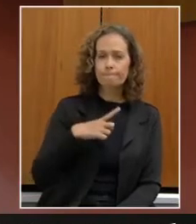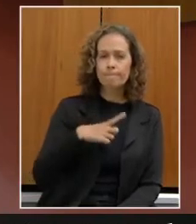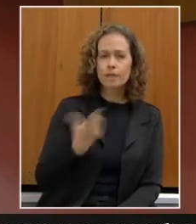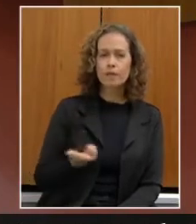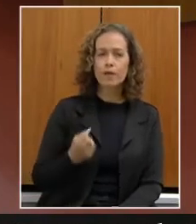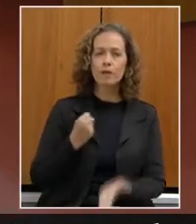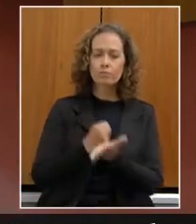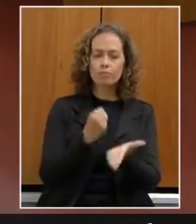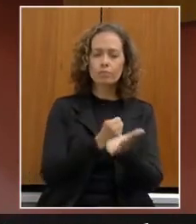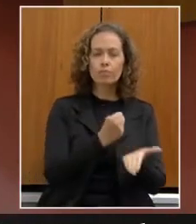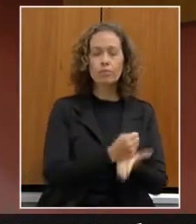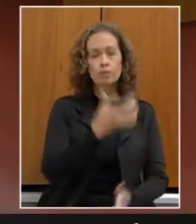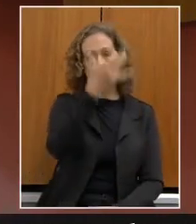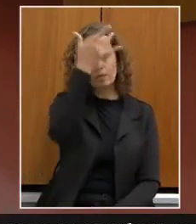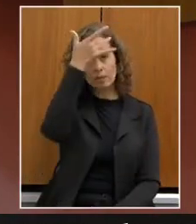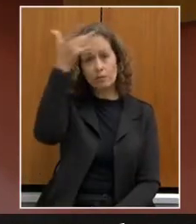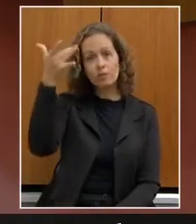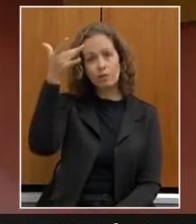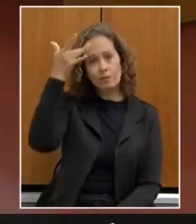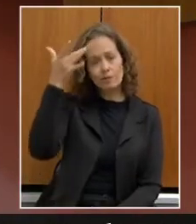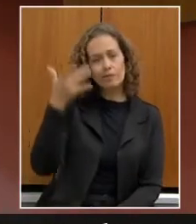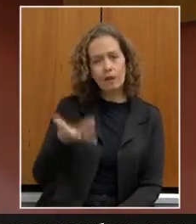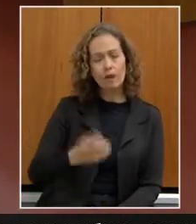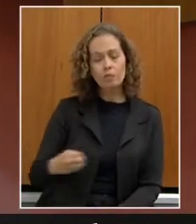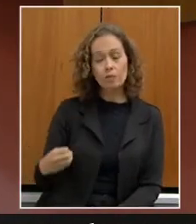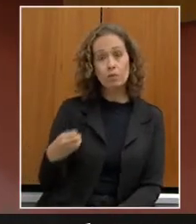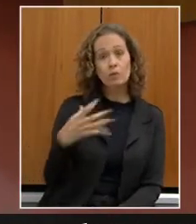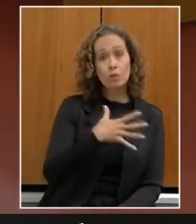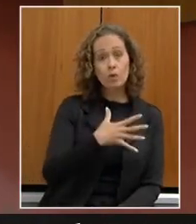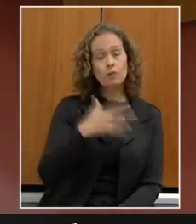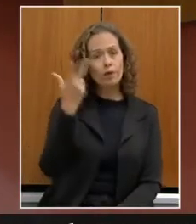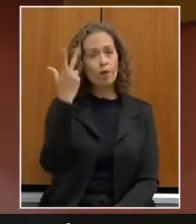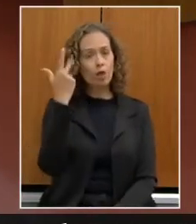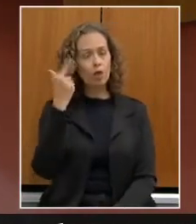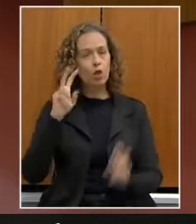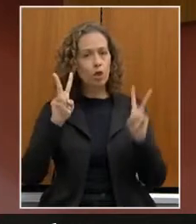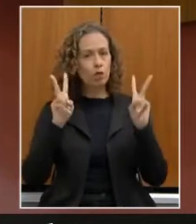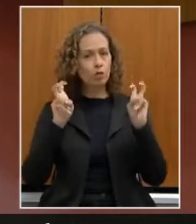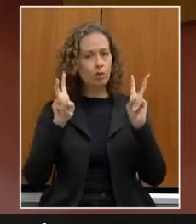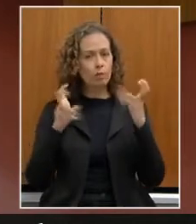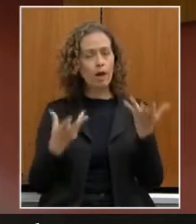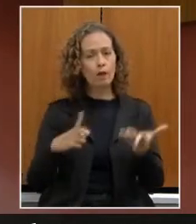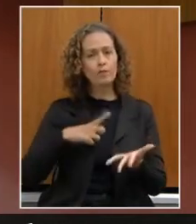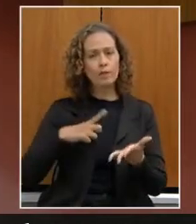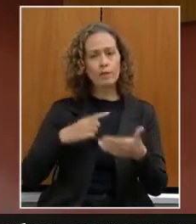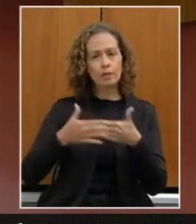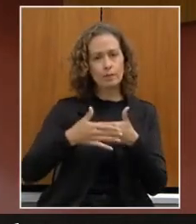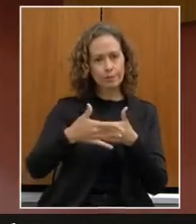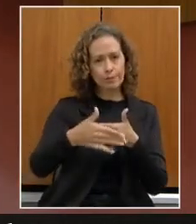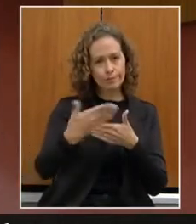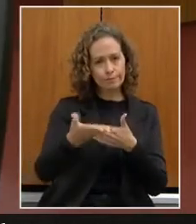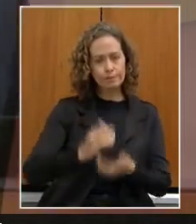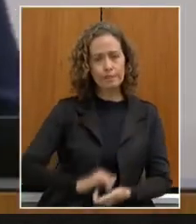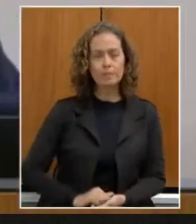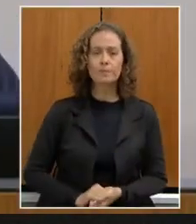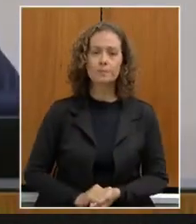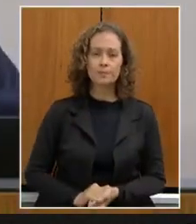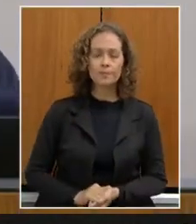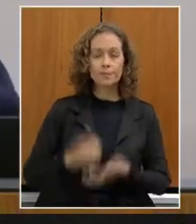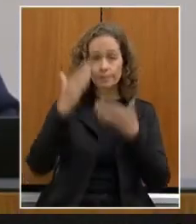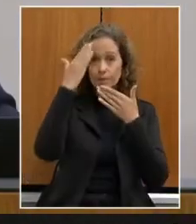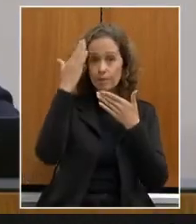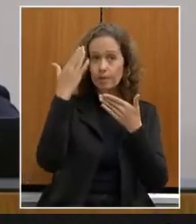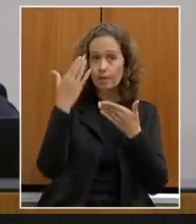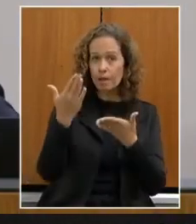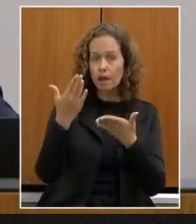de saúde mental nesse novo normal que nós vivenciaremos daqui a pouco obrigado